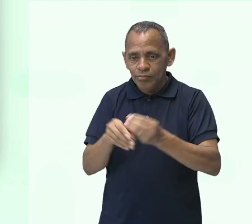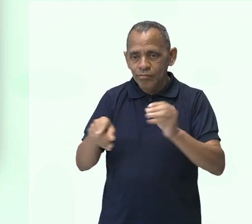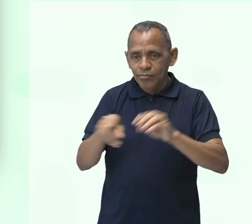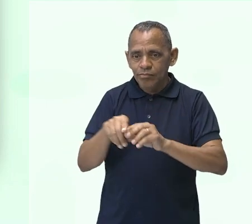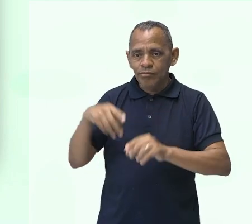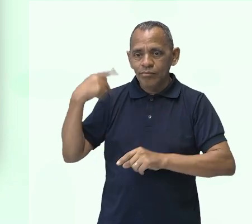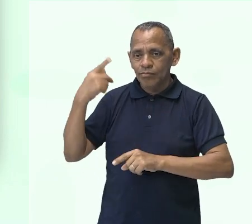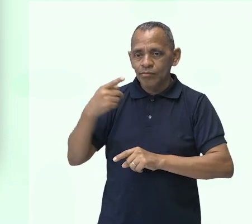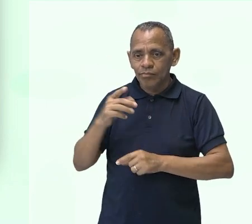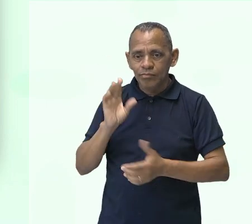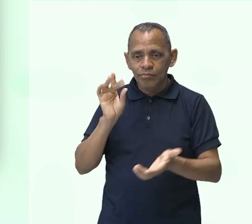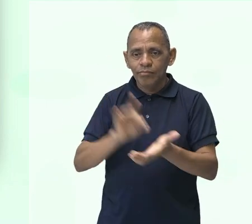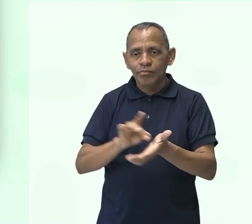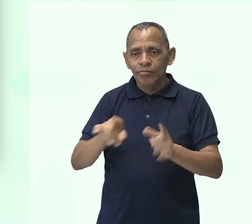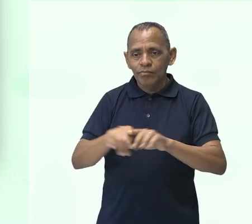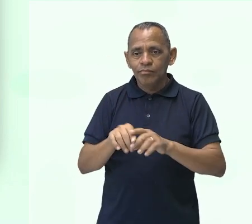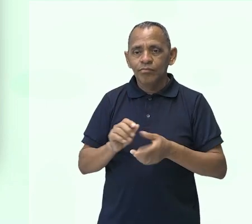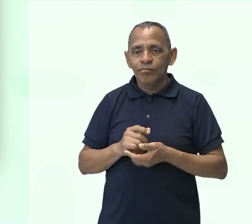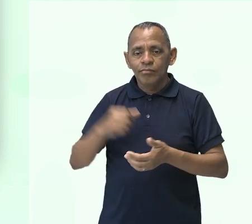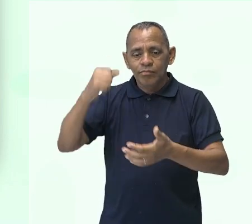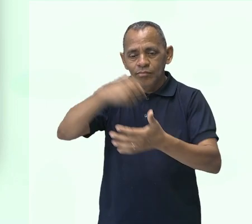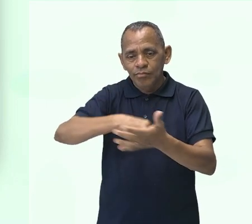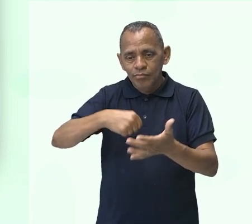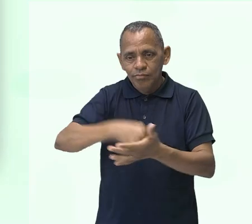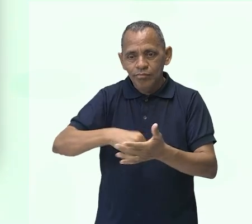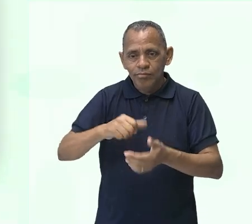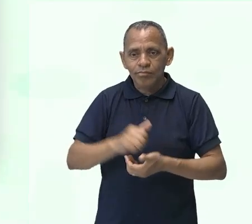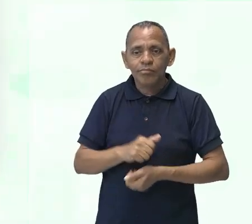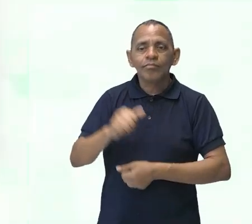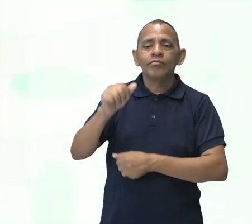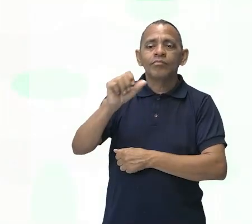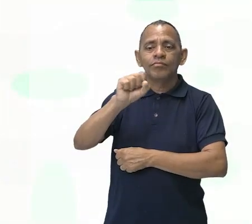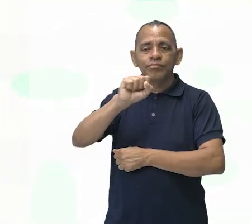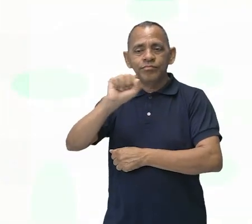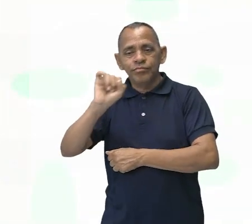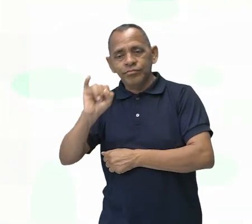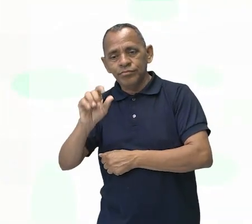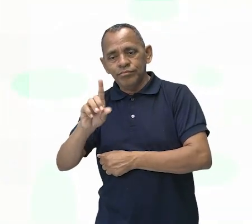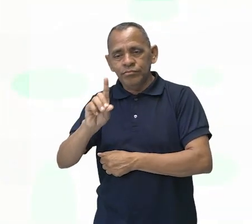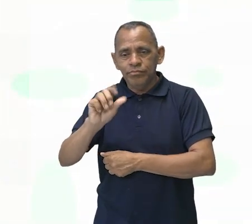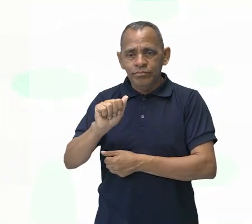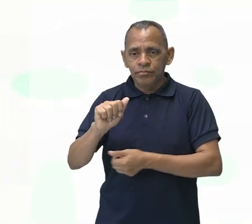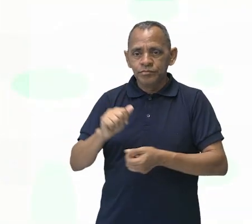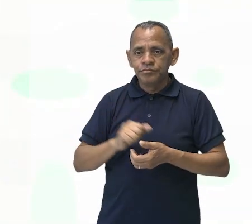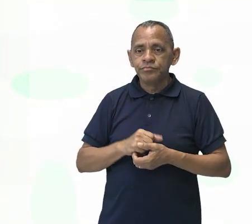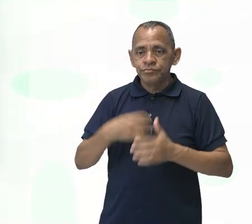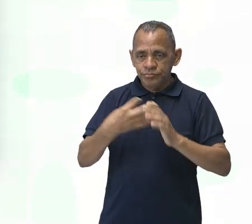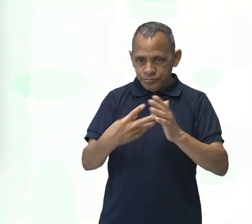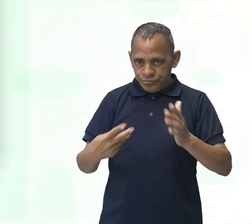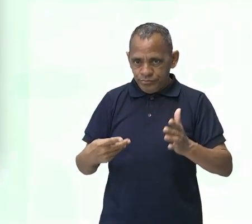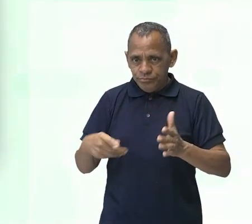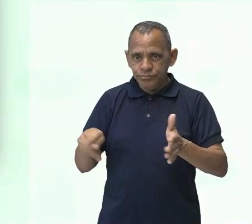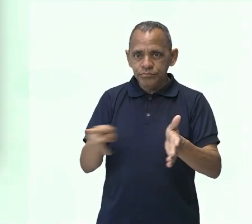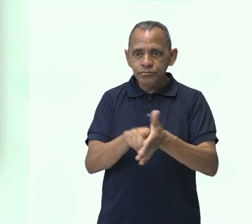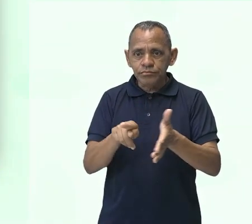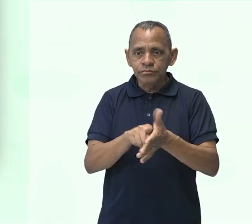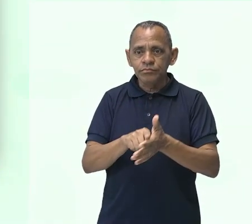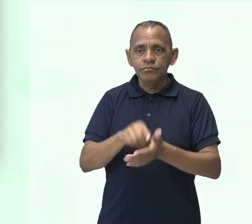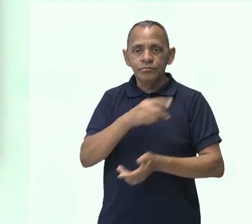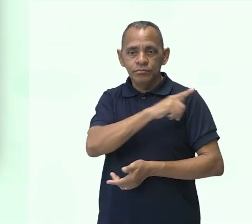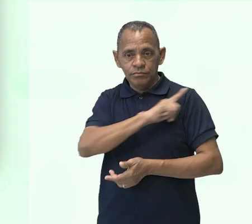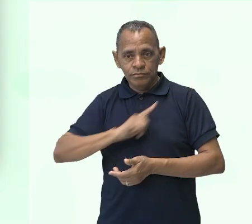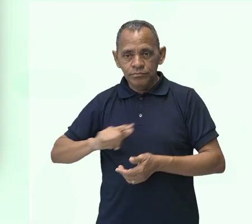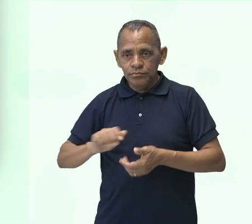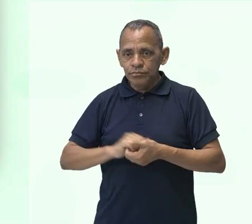de combate à AIDS também vai ser uma característica desse governo. Programas